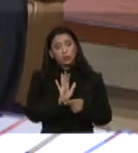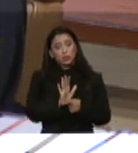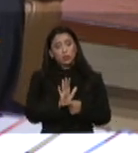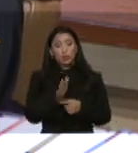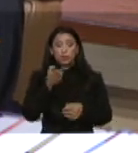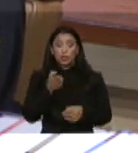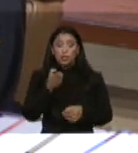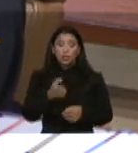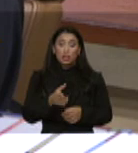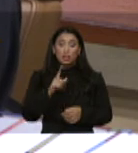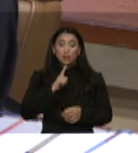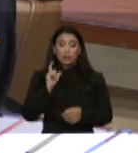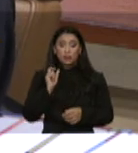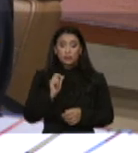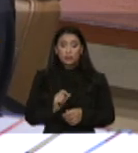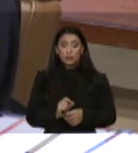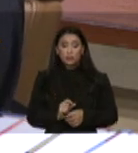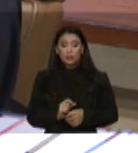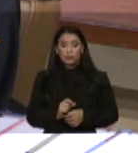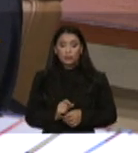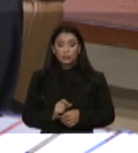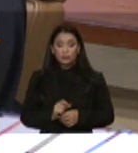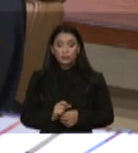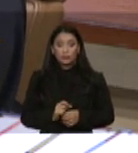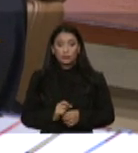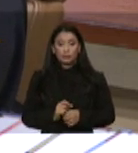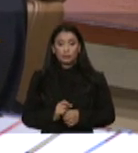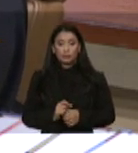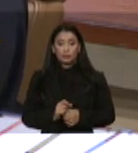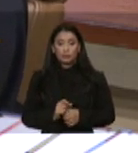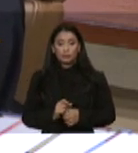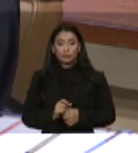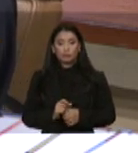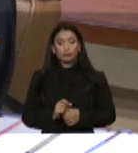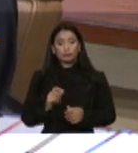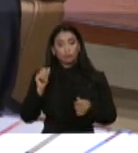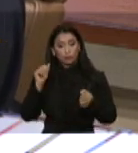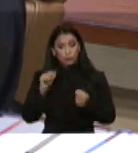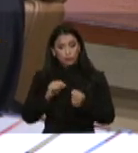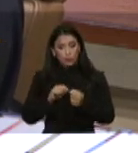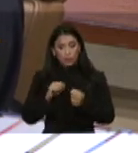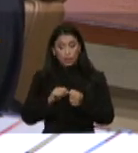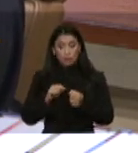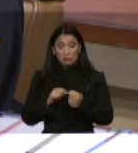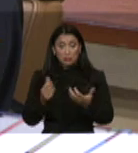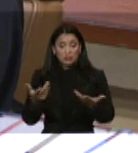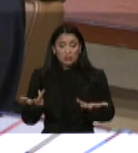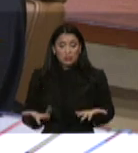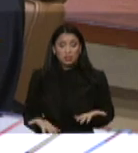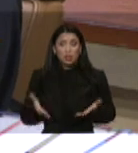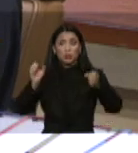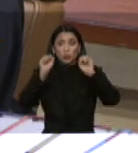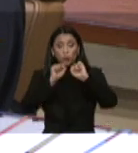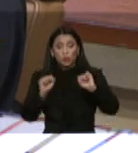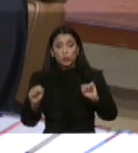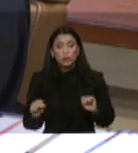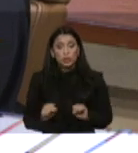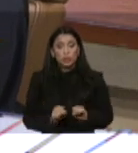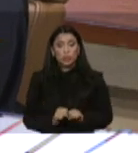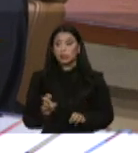ao encontro dessas belíssima de direção com as raízes tá fazendo sobre digamos assim o sistema